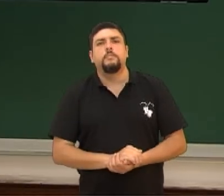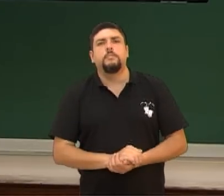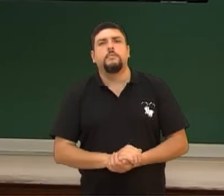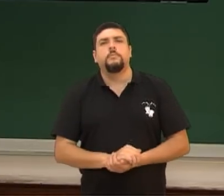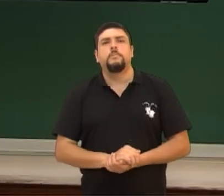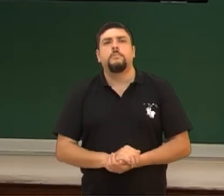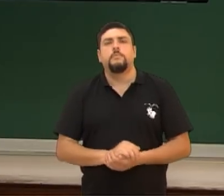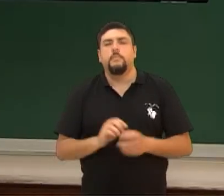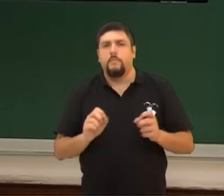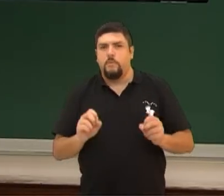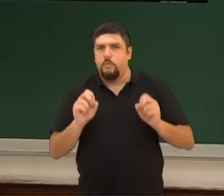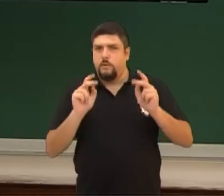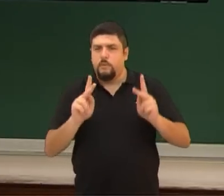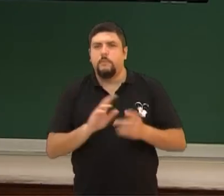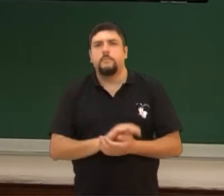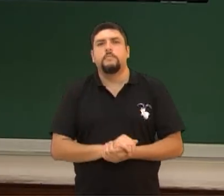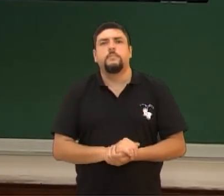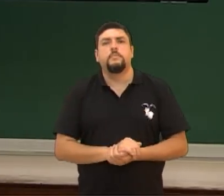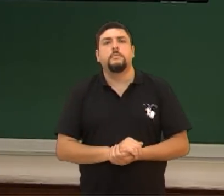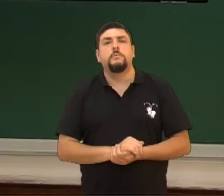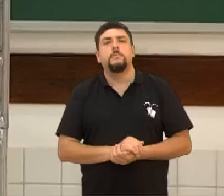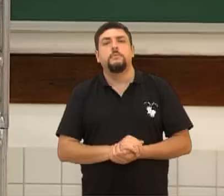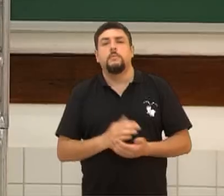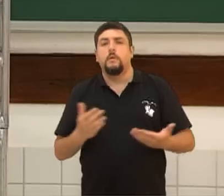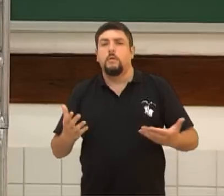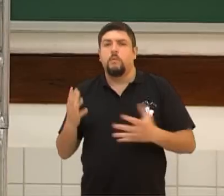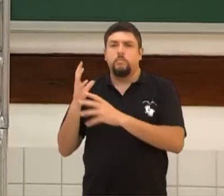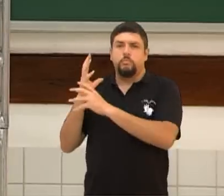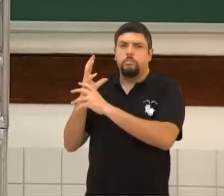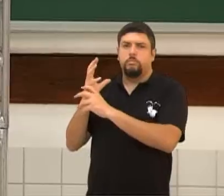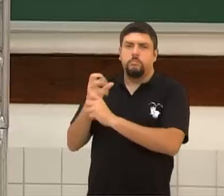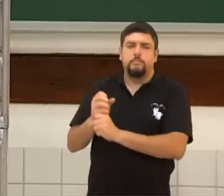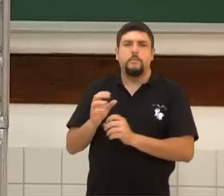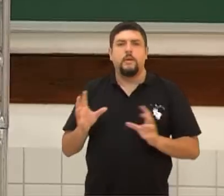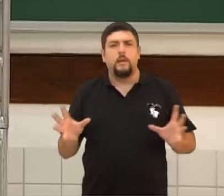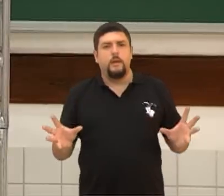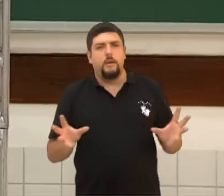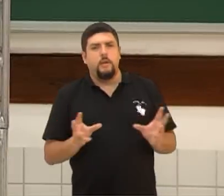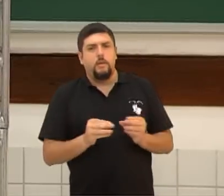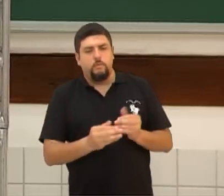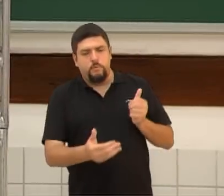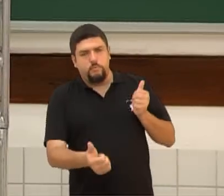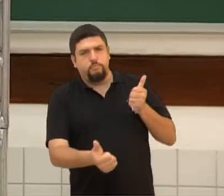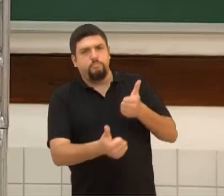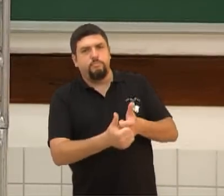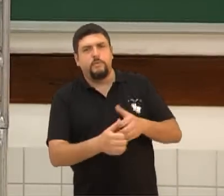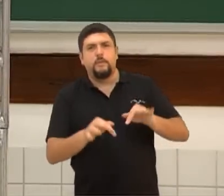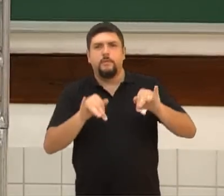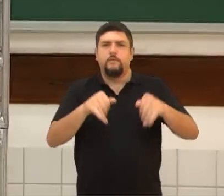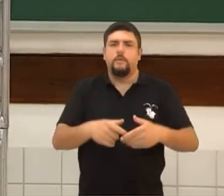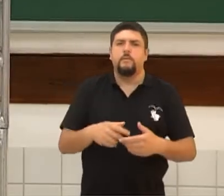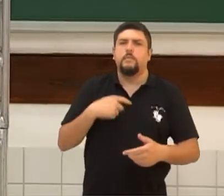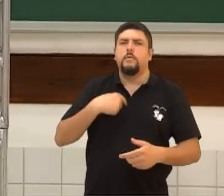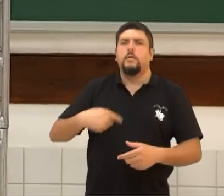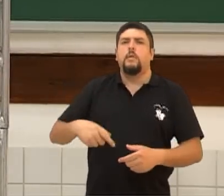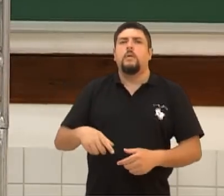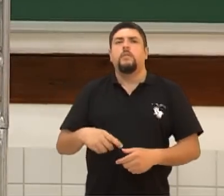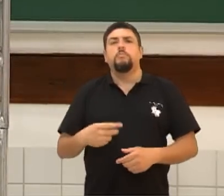Beleza? Tranquilo? E agora um resuminho, né, da nossa aula que nós visualizamos até esse